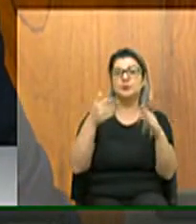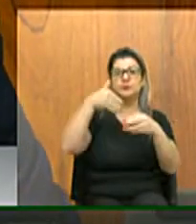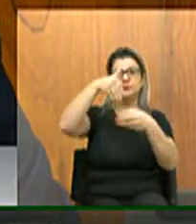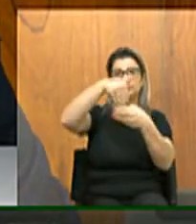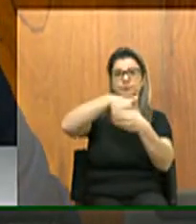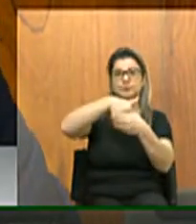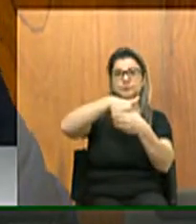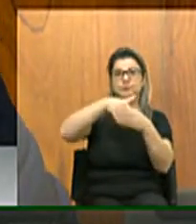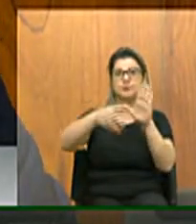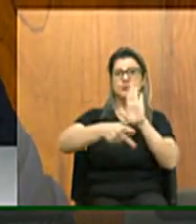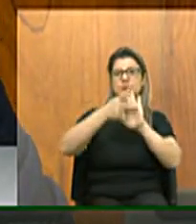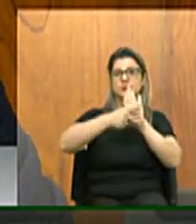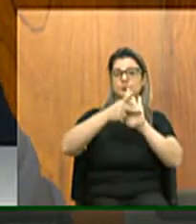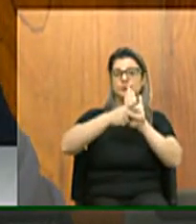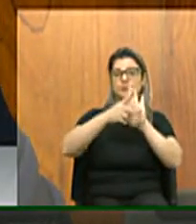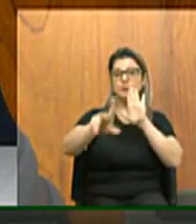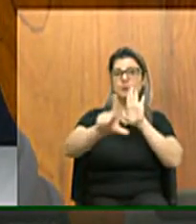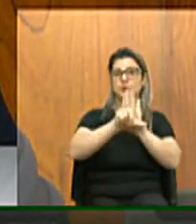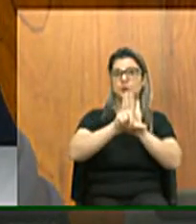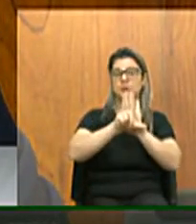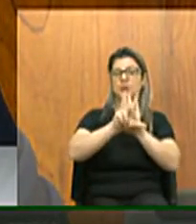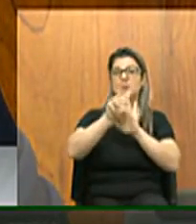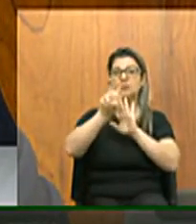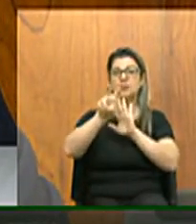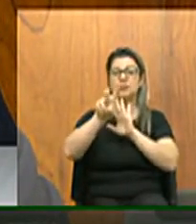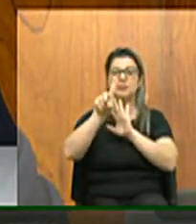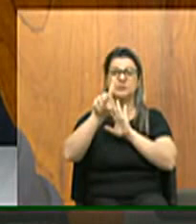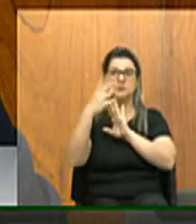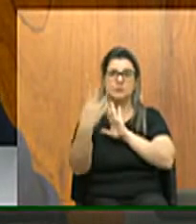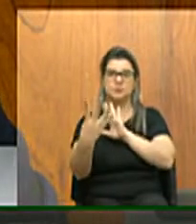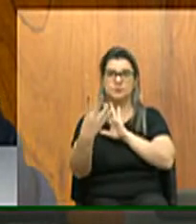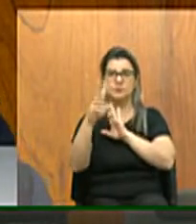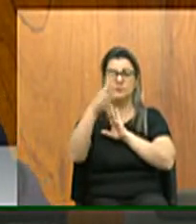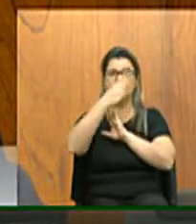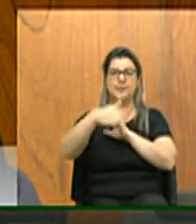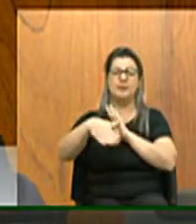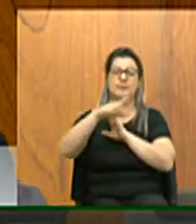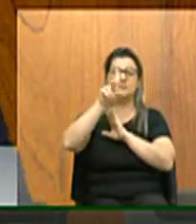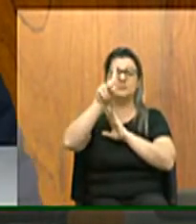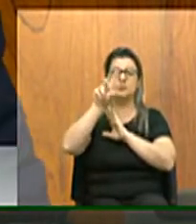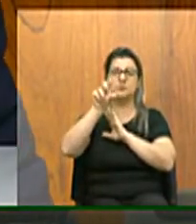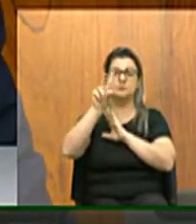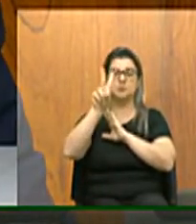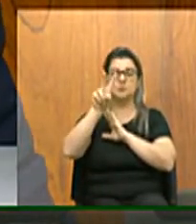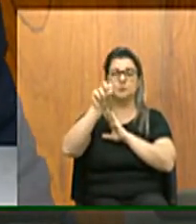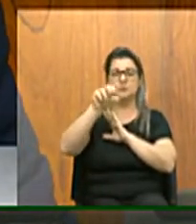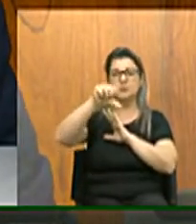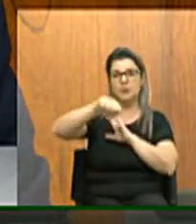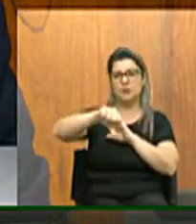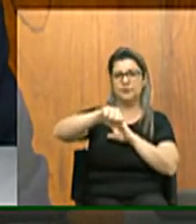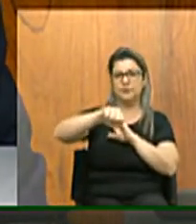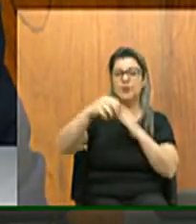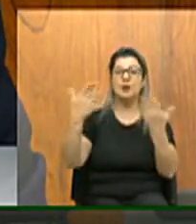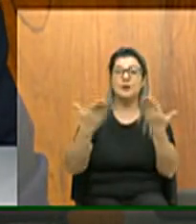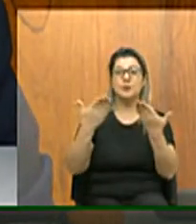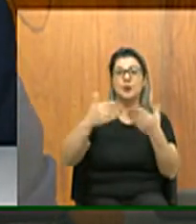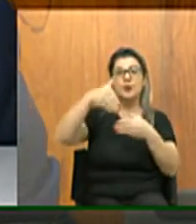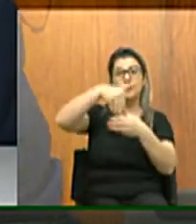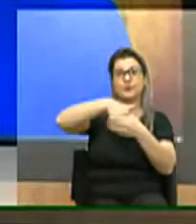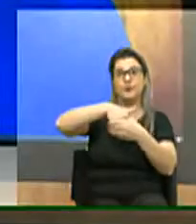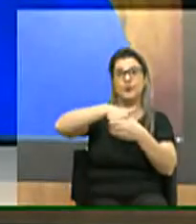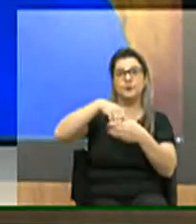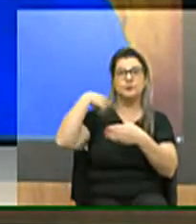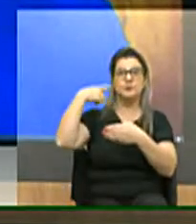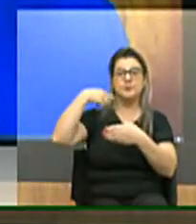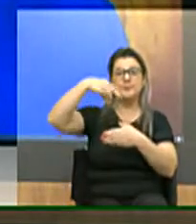votação do projeto de lei 514/2019. Está em votação. Como vota o deputado